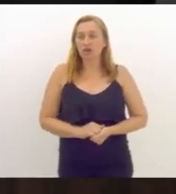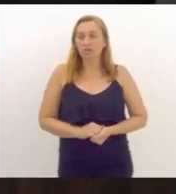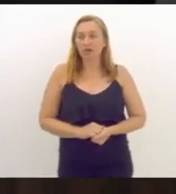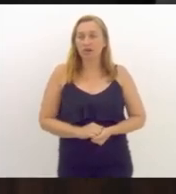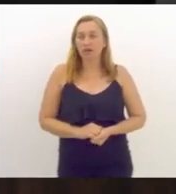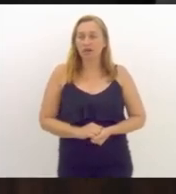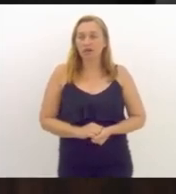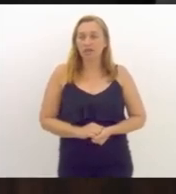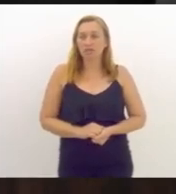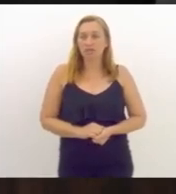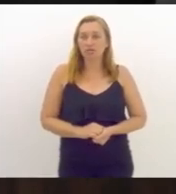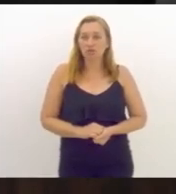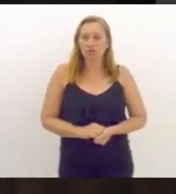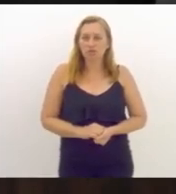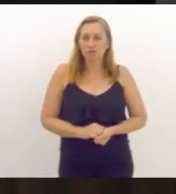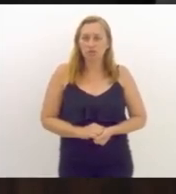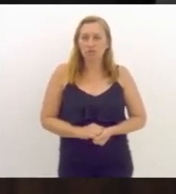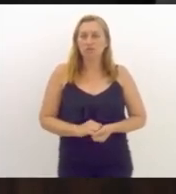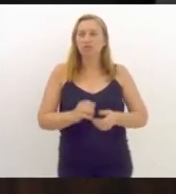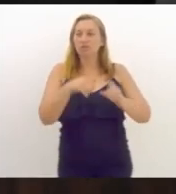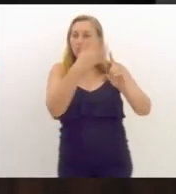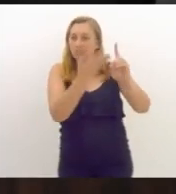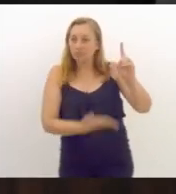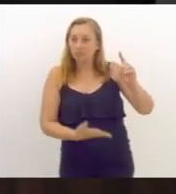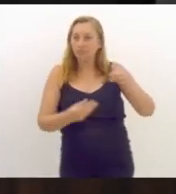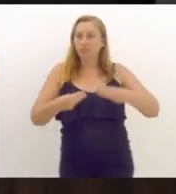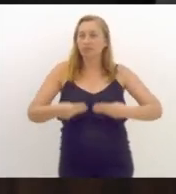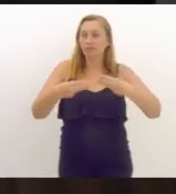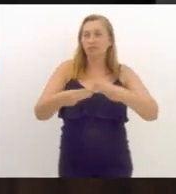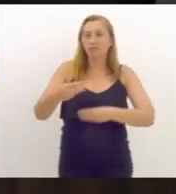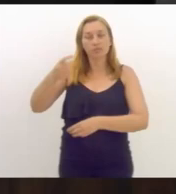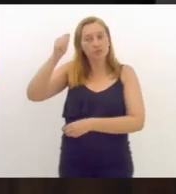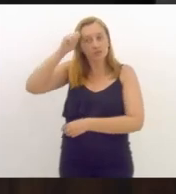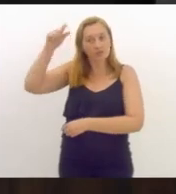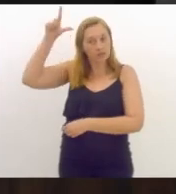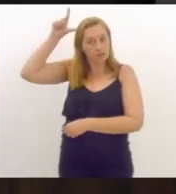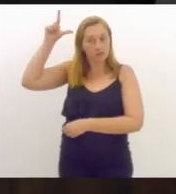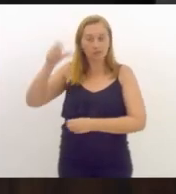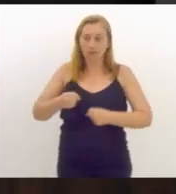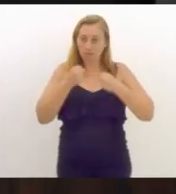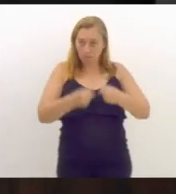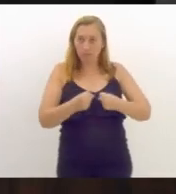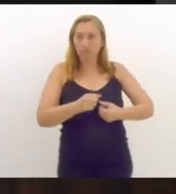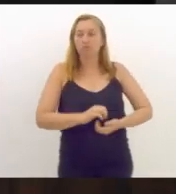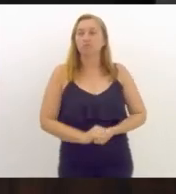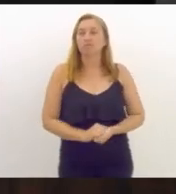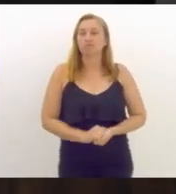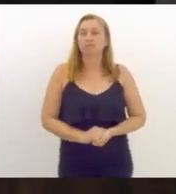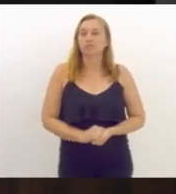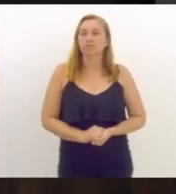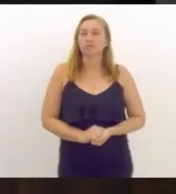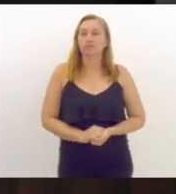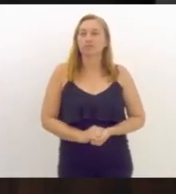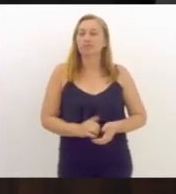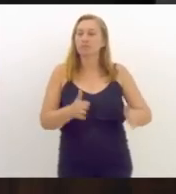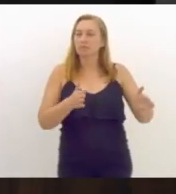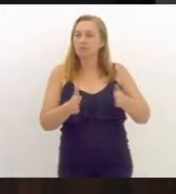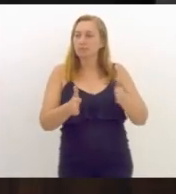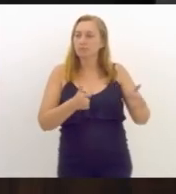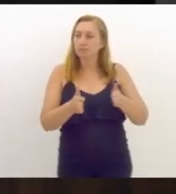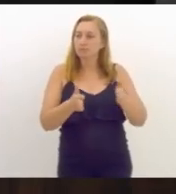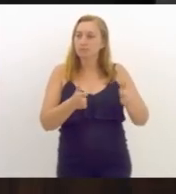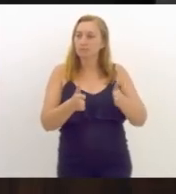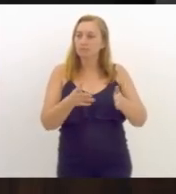Democráticos e nada como uma homenagem ao Alexandre Moraes o ministro que foi muito firme no período